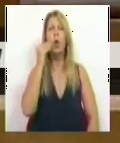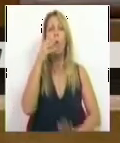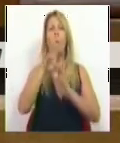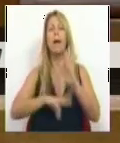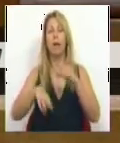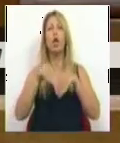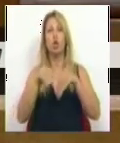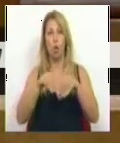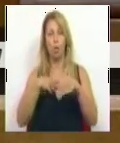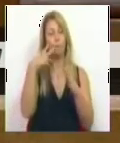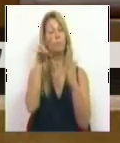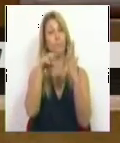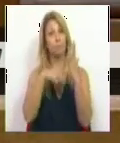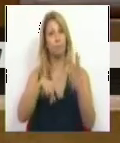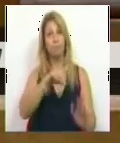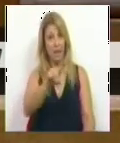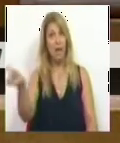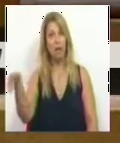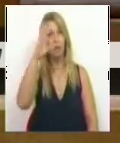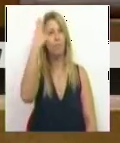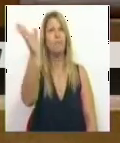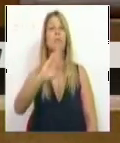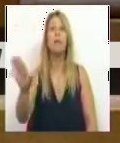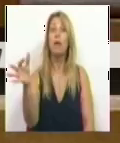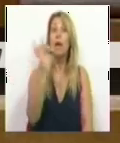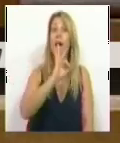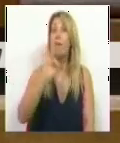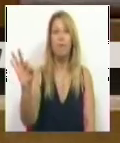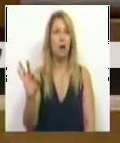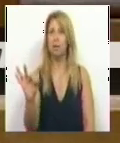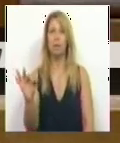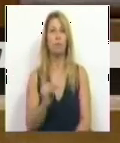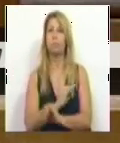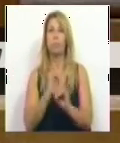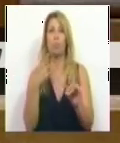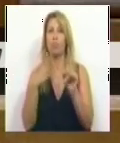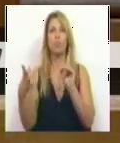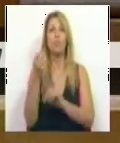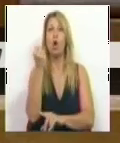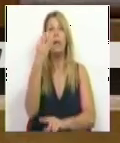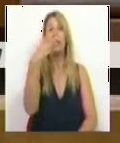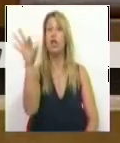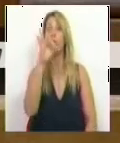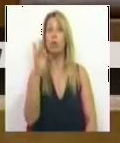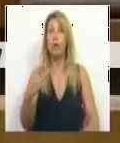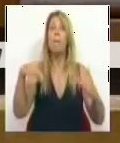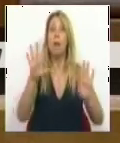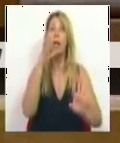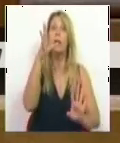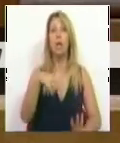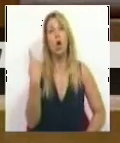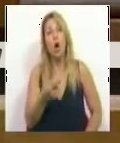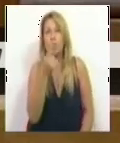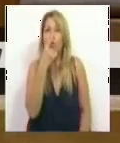cito, eles sabiam que a França não atingiria os 3%, mas disseram, nós